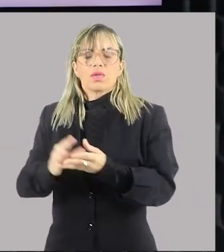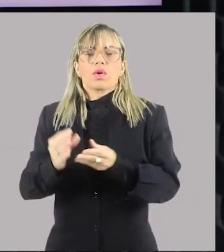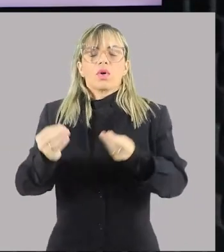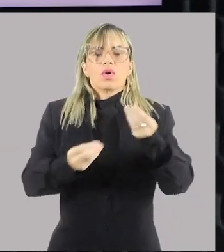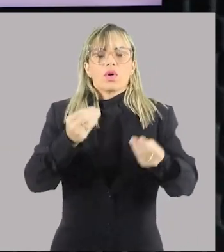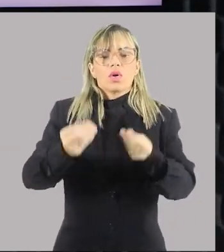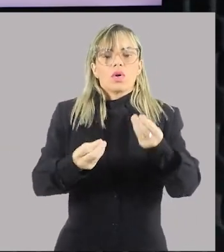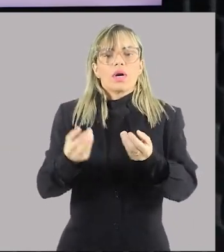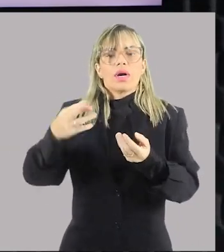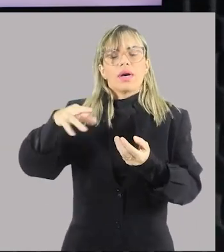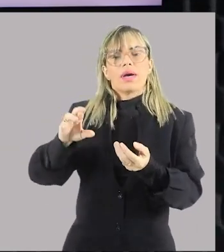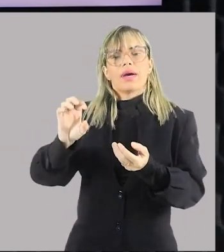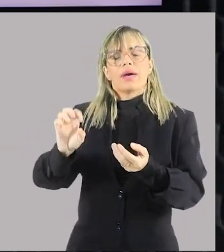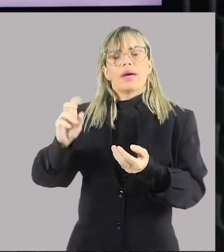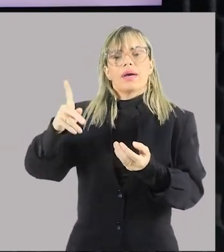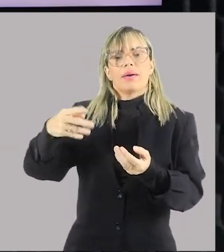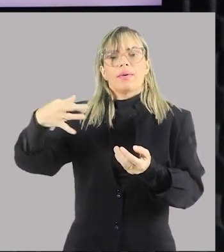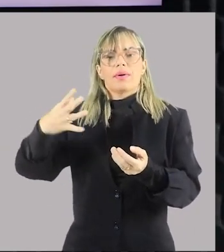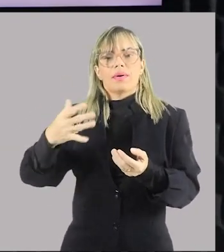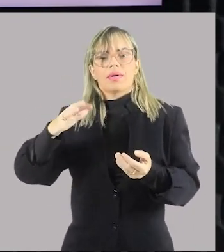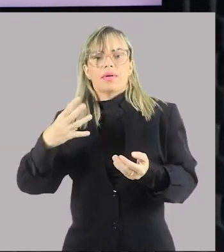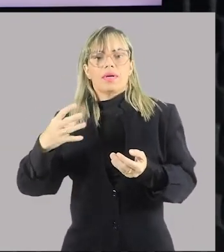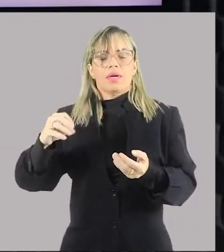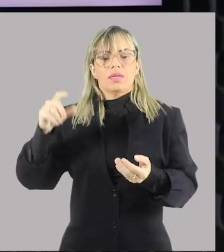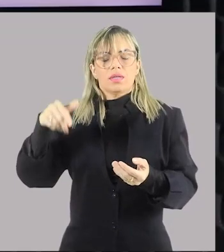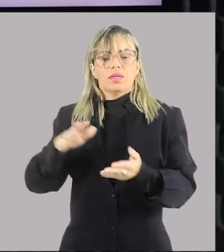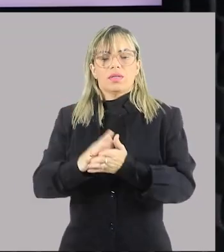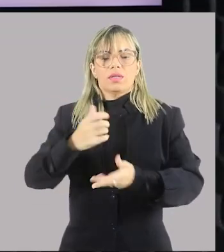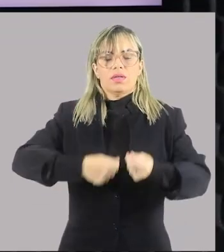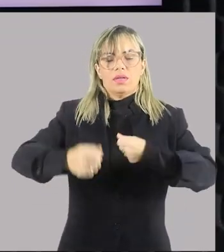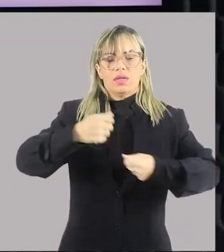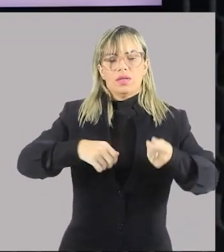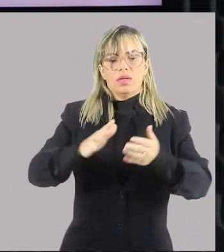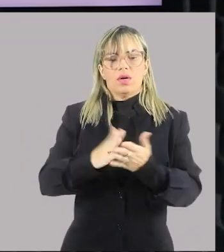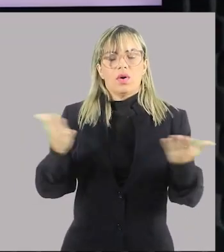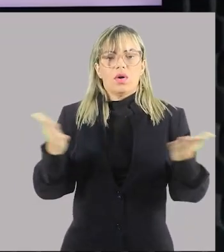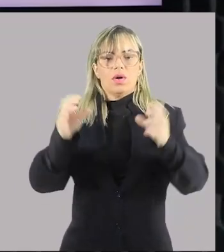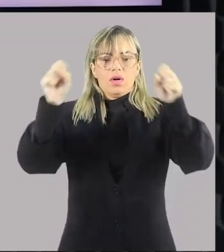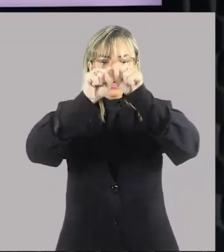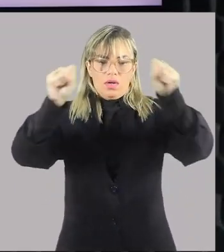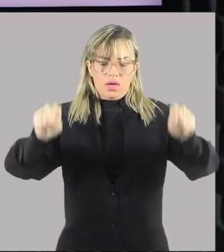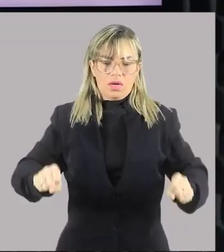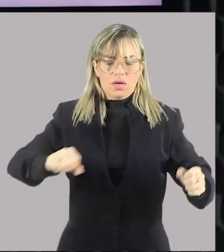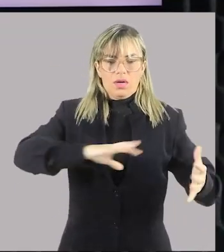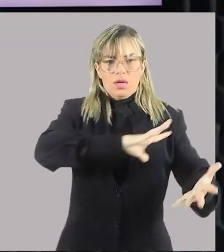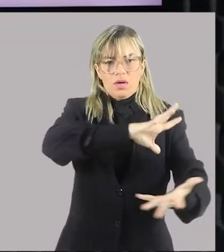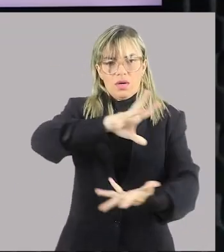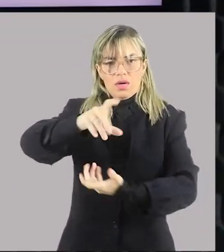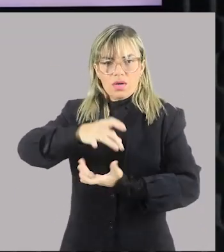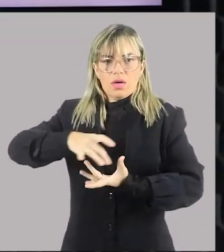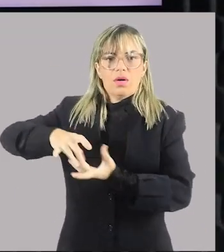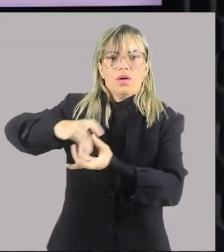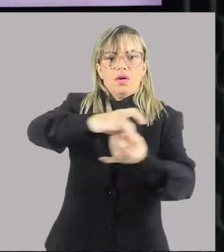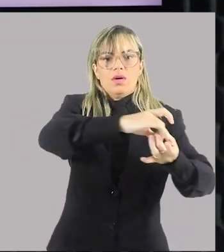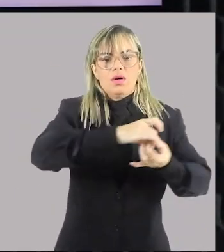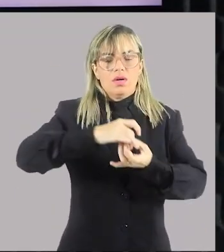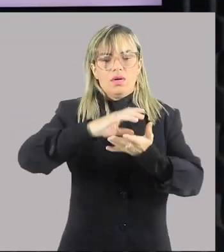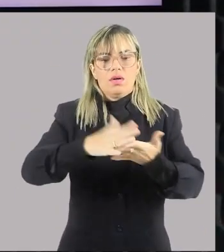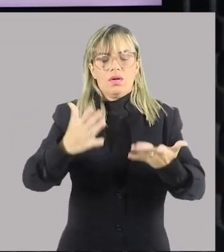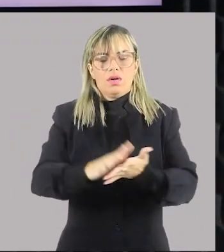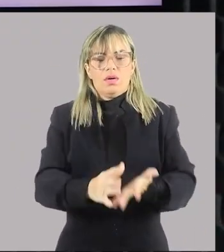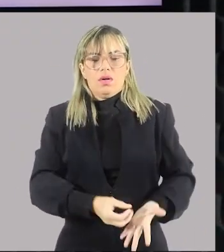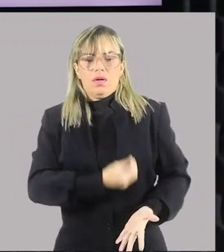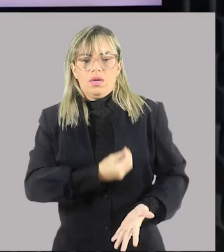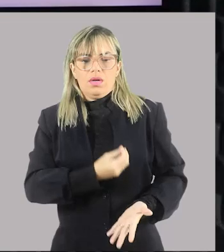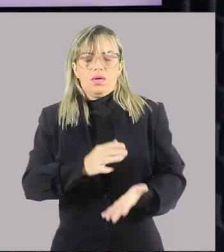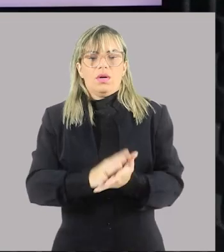E aí é interessante que hoje o sistema na qual a economia globalizada acaba vivenciando é o